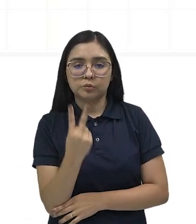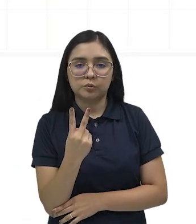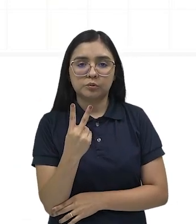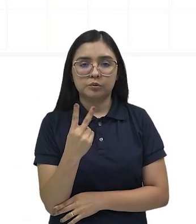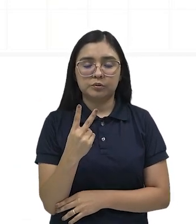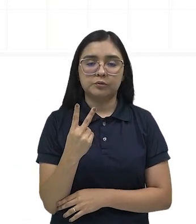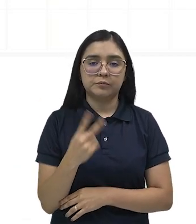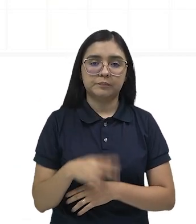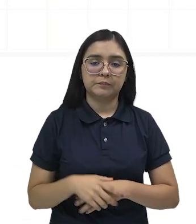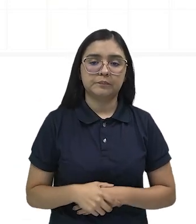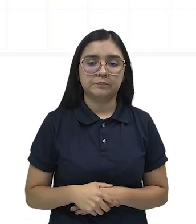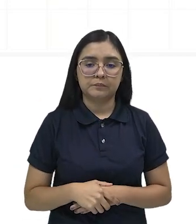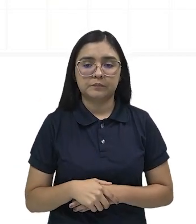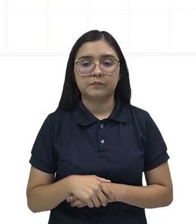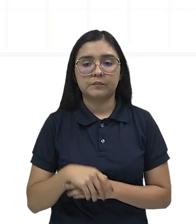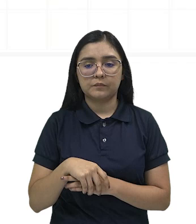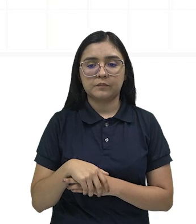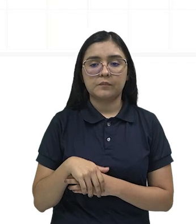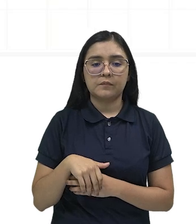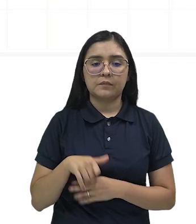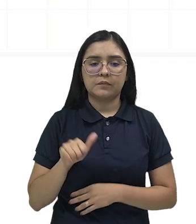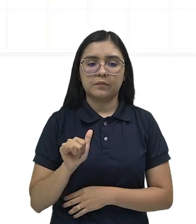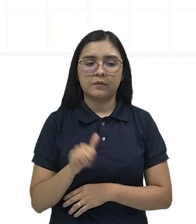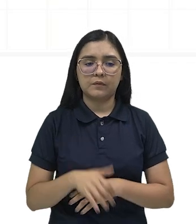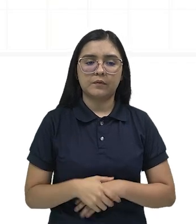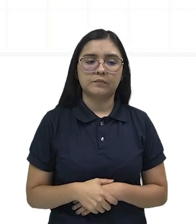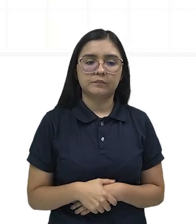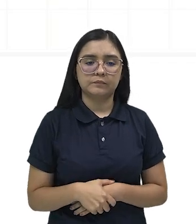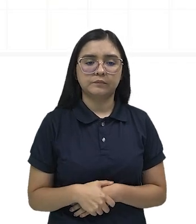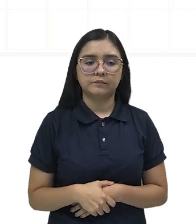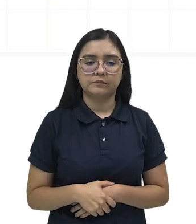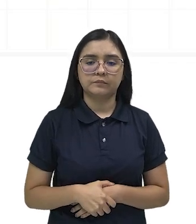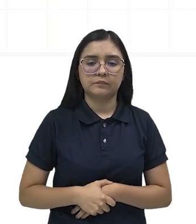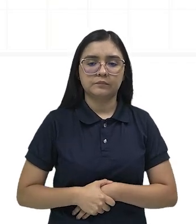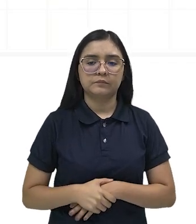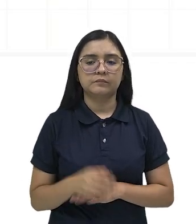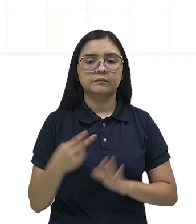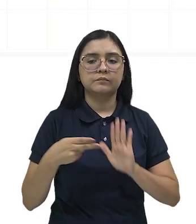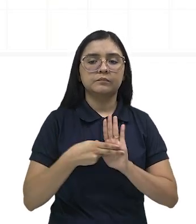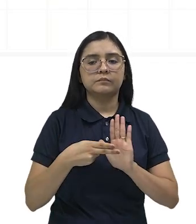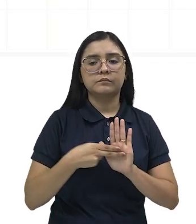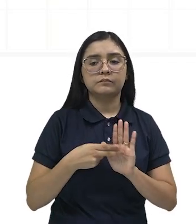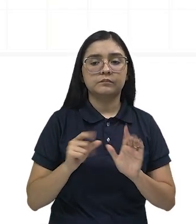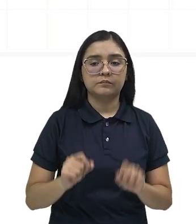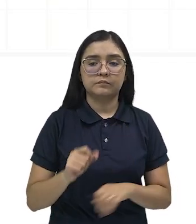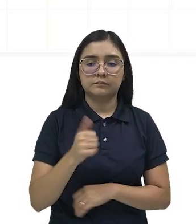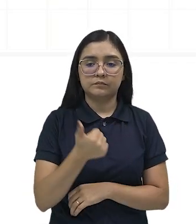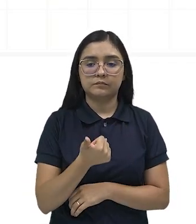motocicleta, que ela tem 2. Isso aqui é igual a quanto?